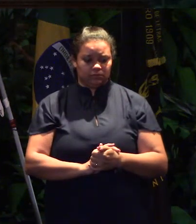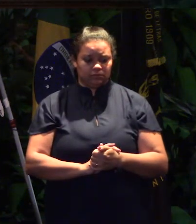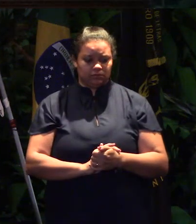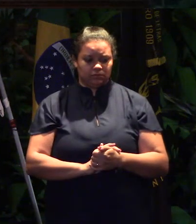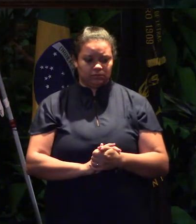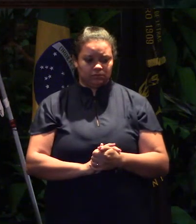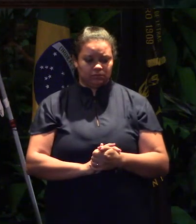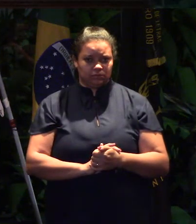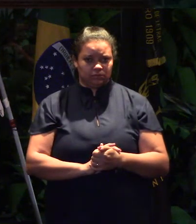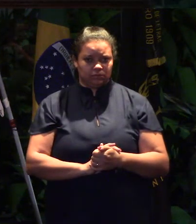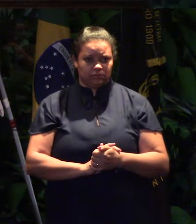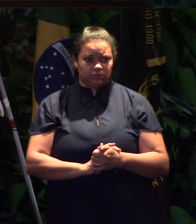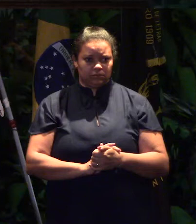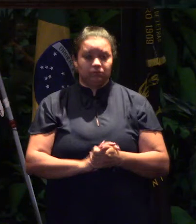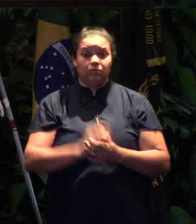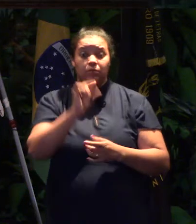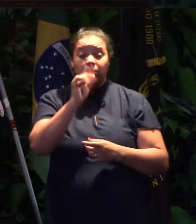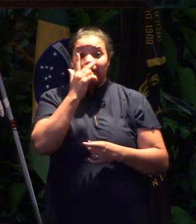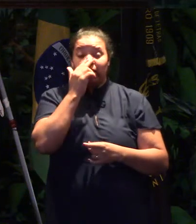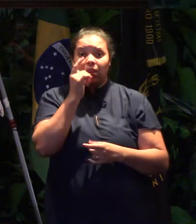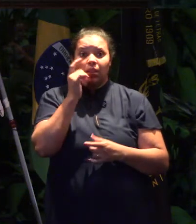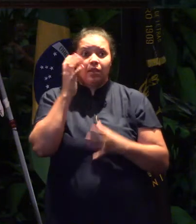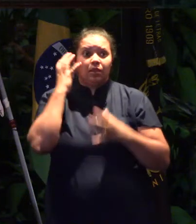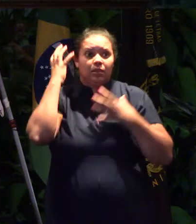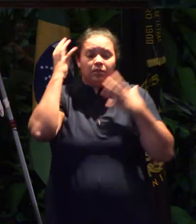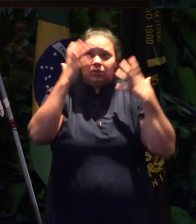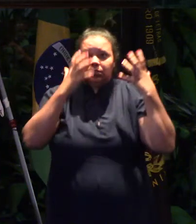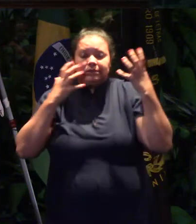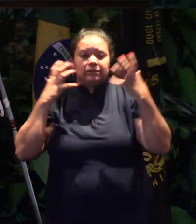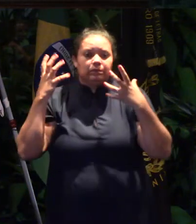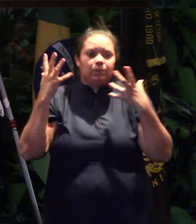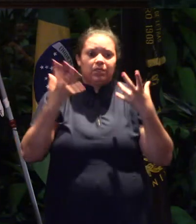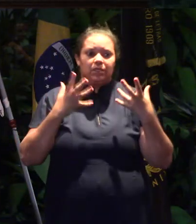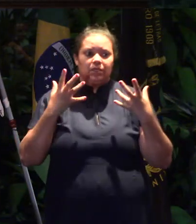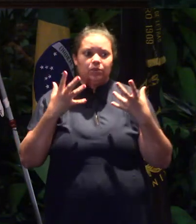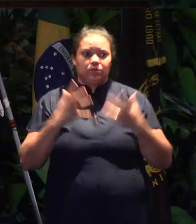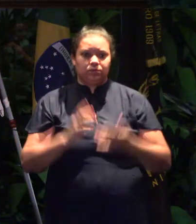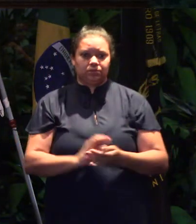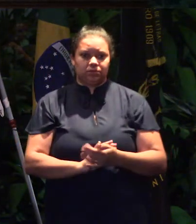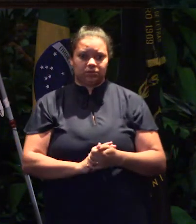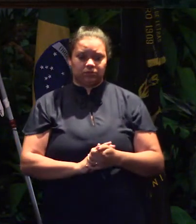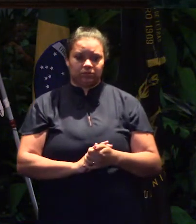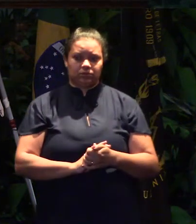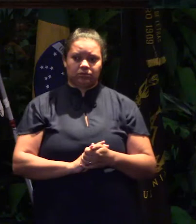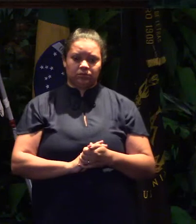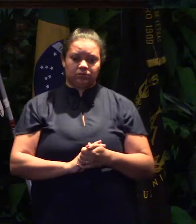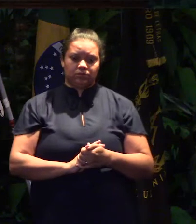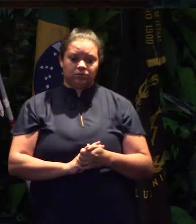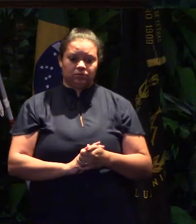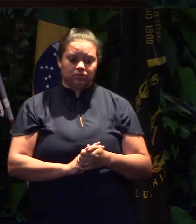Desespero. É um pouco esse desespero. Eu estava com uma coisa para falar, né? Eu perguntei assim, o que que você